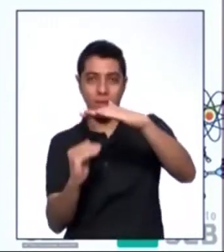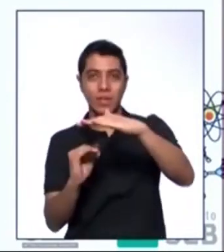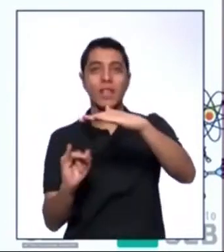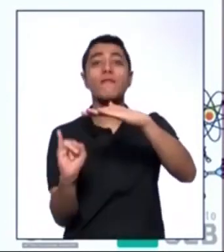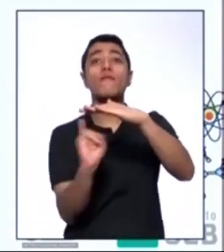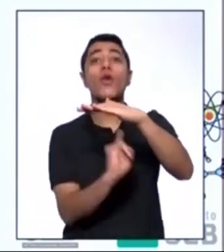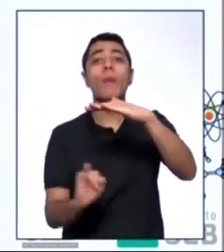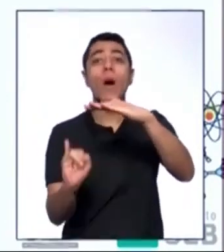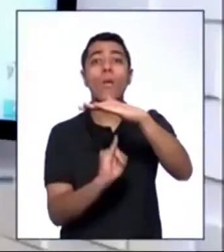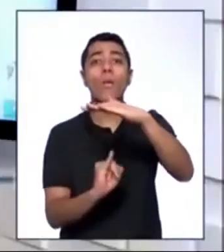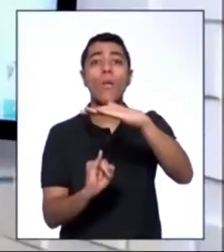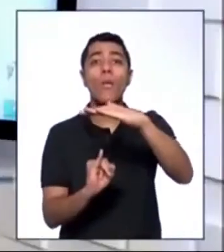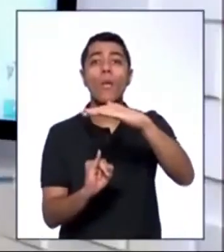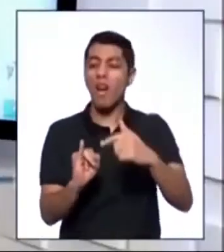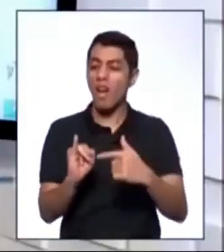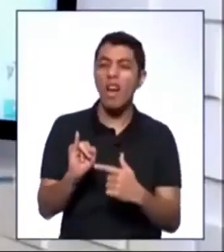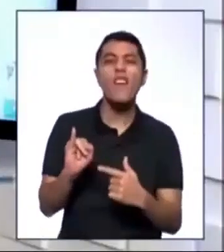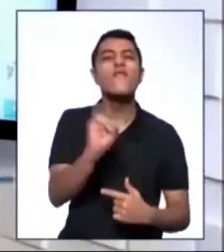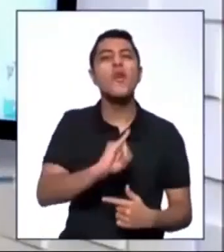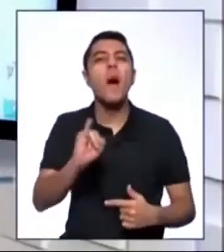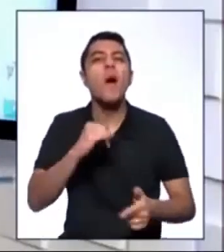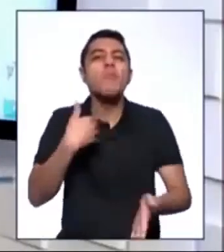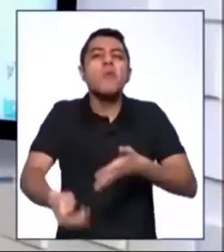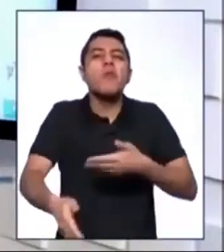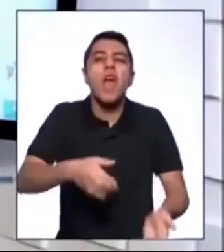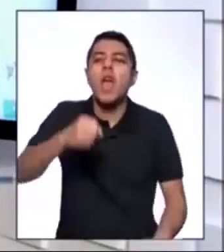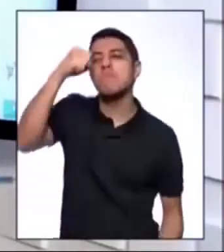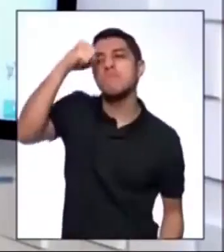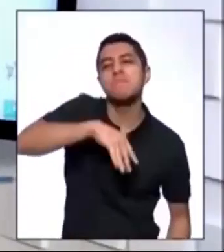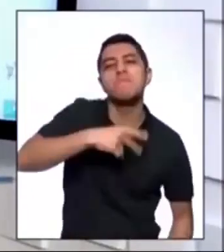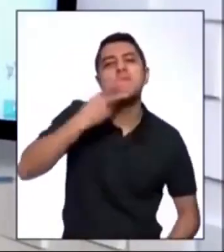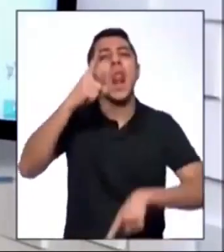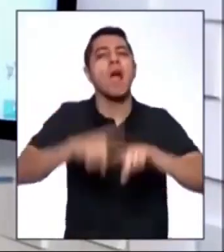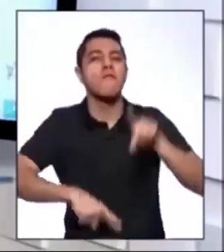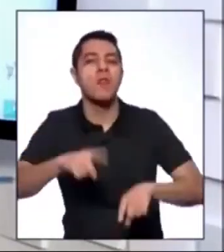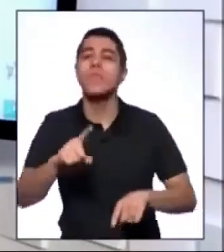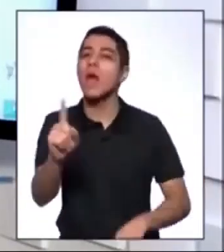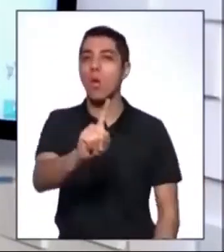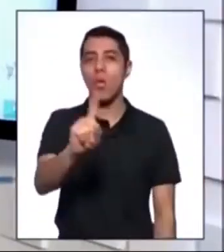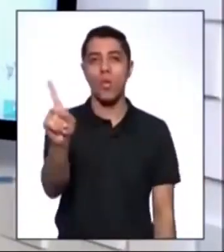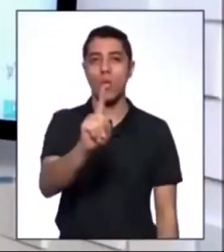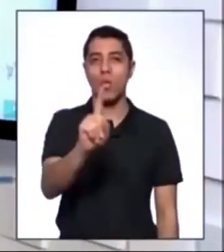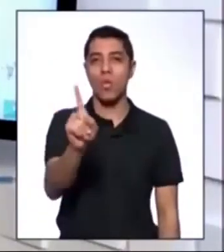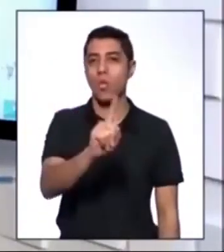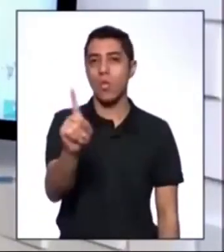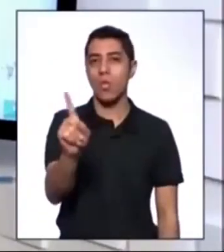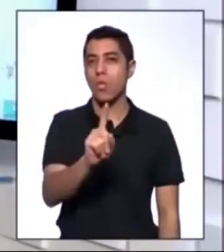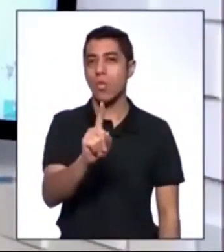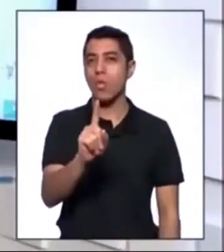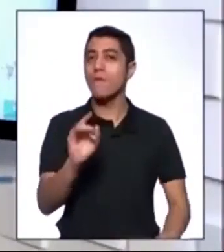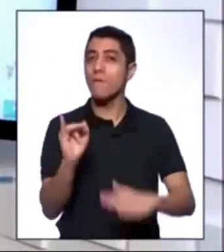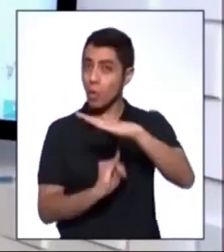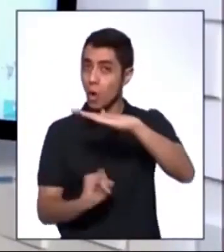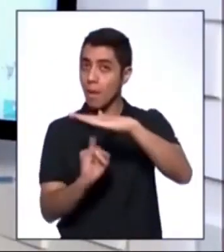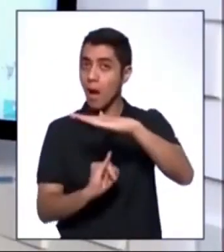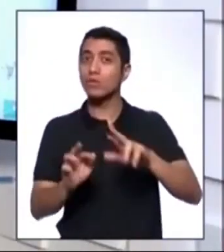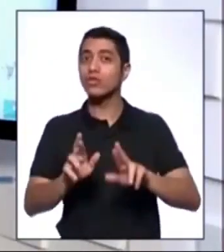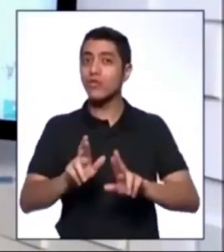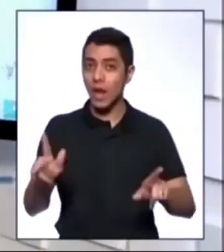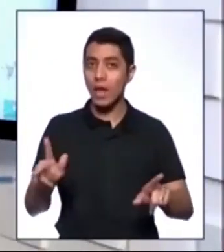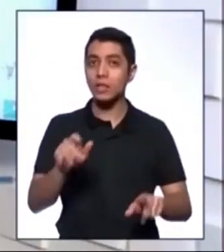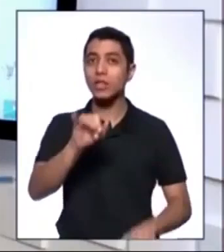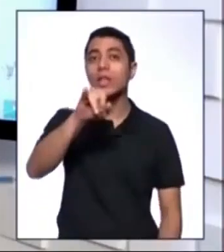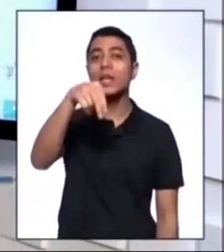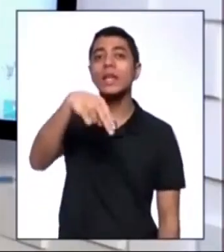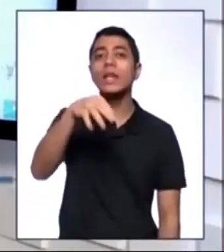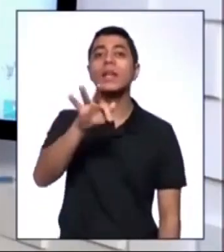O informal que eles mostram e apontam nas provas é um pouquinho diferente. Ele é aquele informal